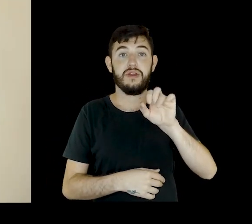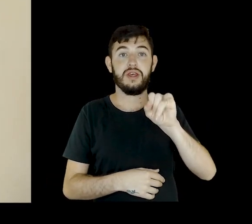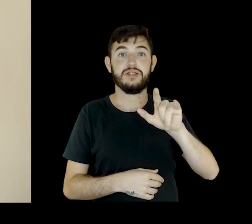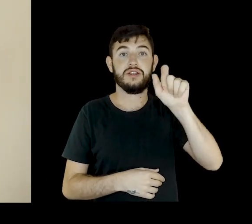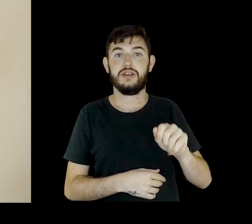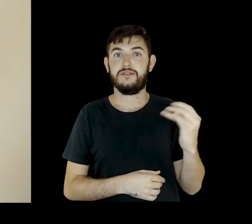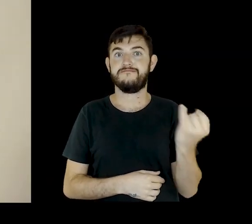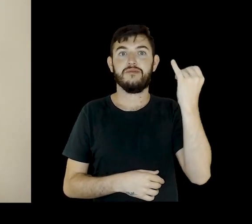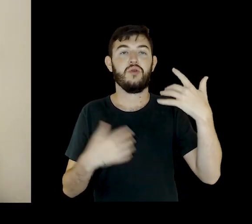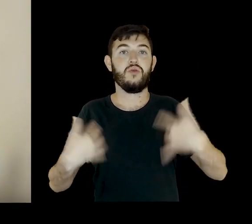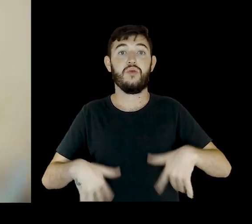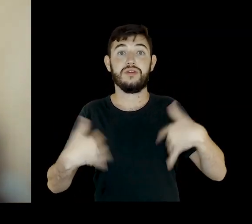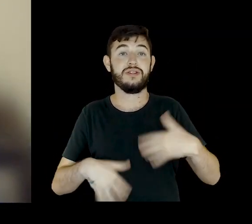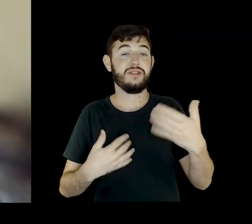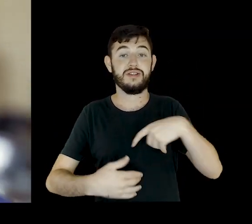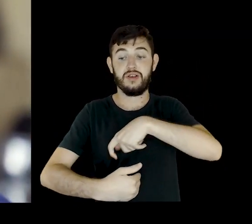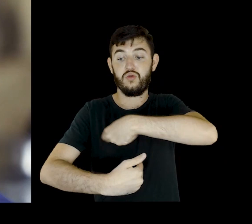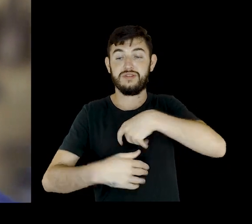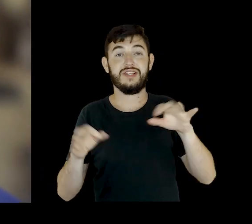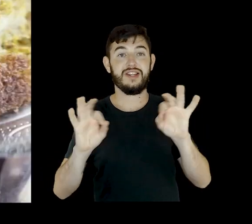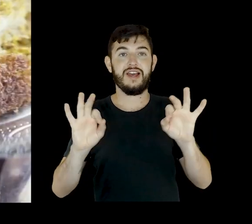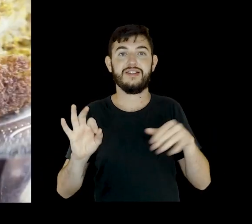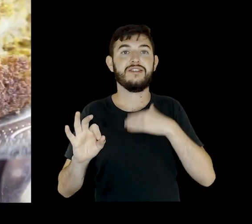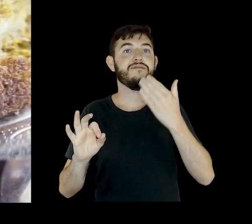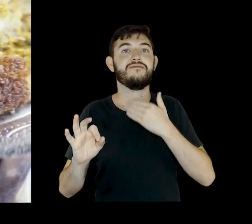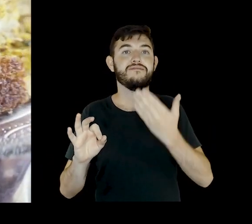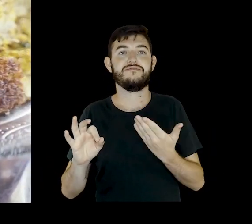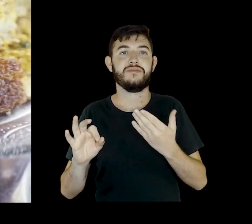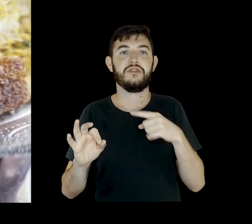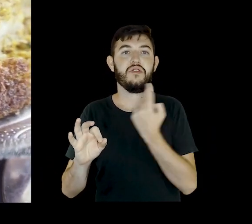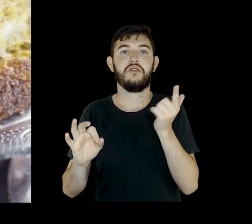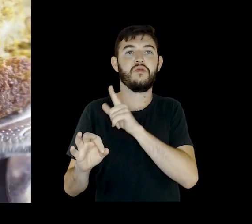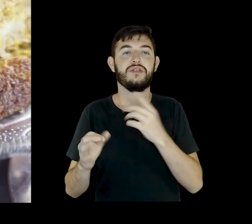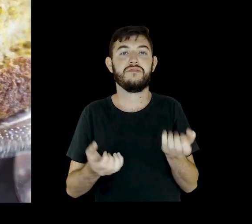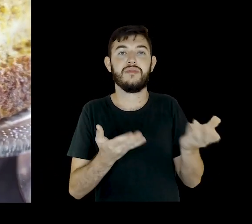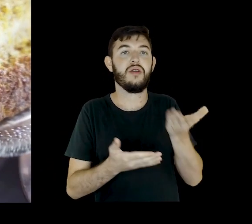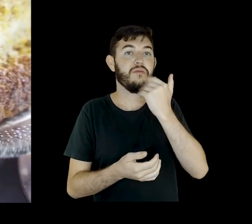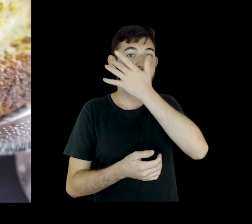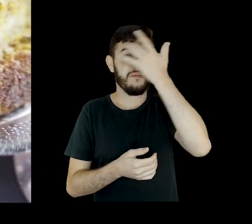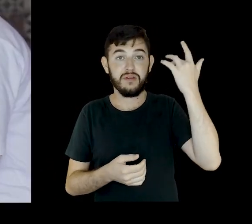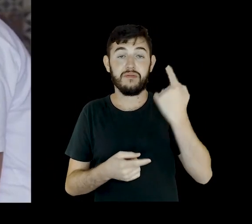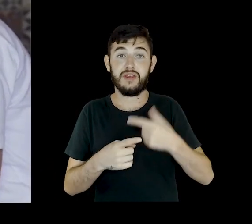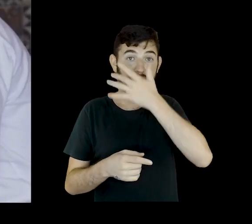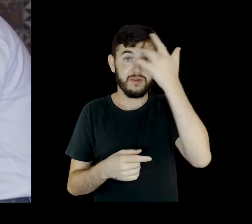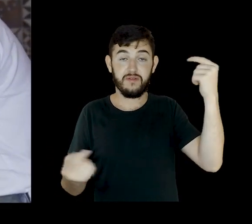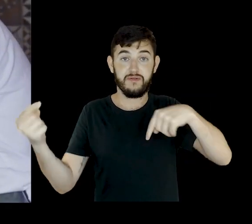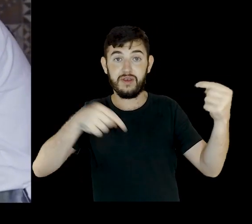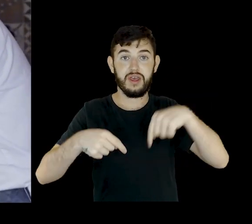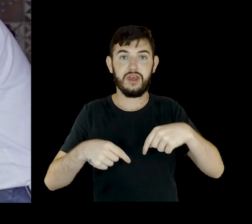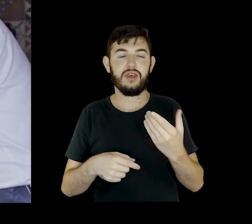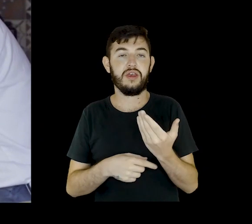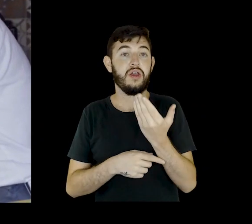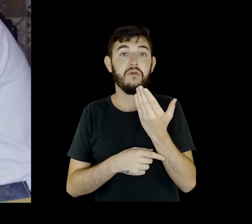sim. Que sem ela a gente não daria conta, né, de nutrir as pessoas. Que a gente, as pessoas vêm aqui, as pessoas elas se